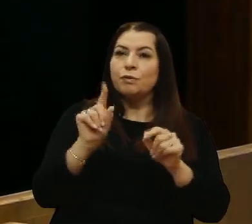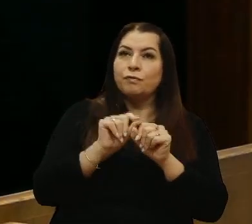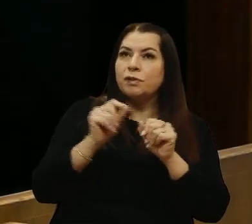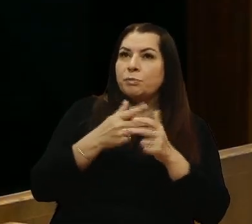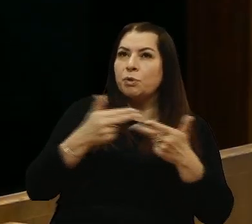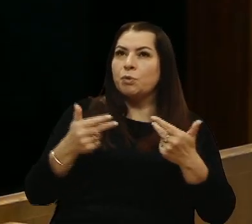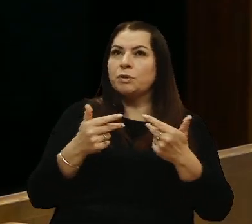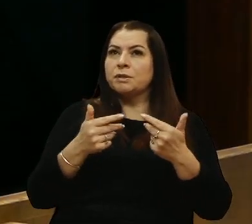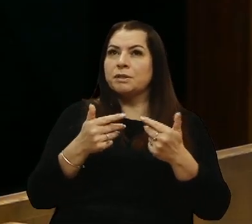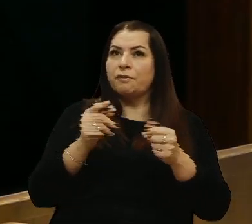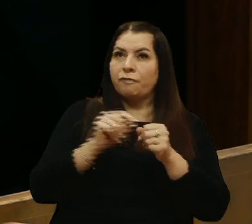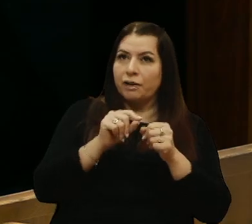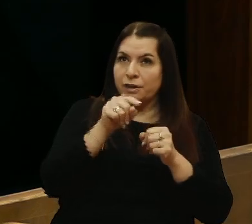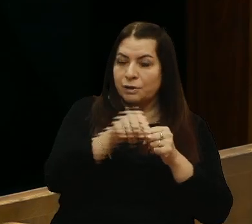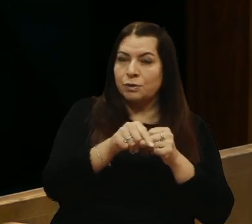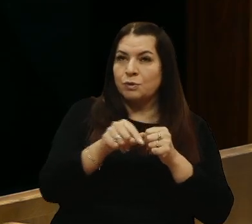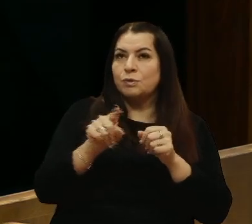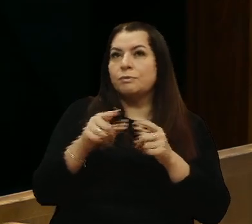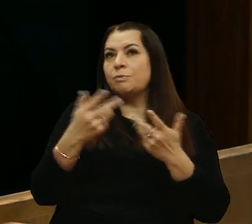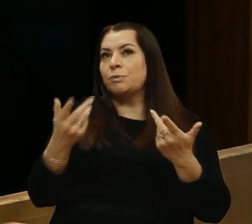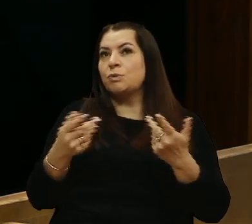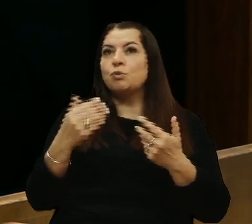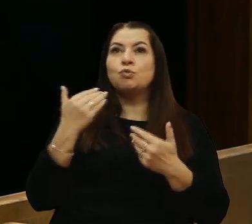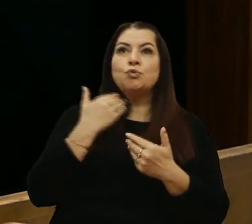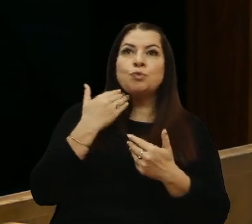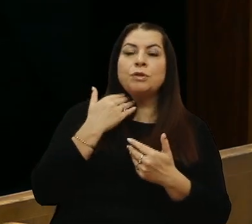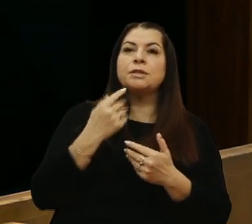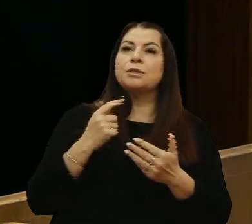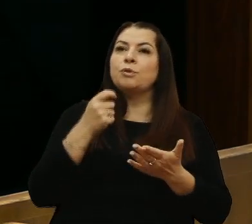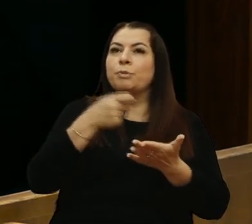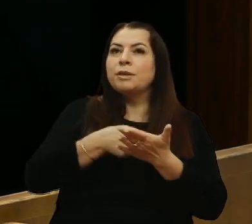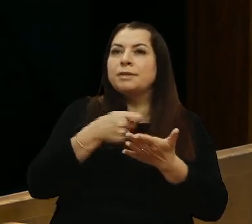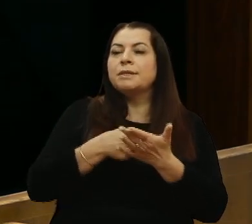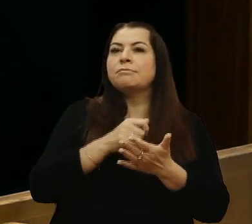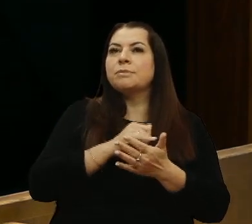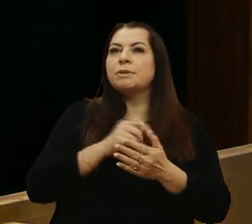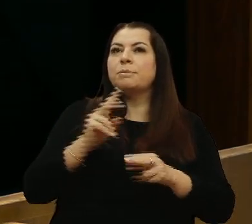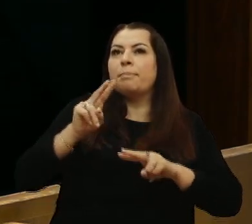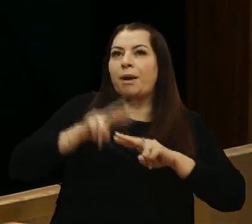algo e faço algo num processo penal, o juiz tem obrigação